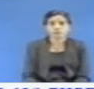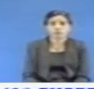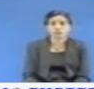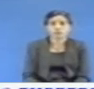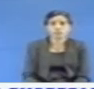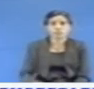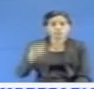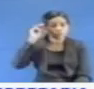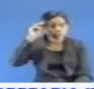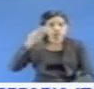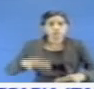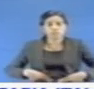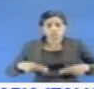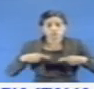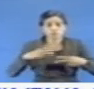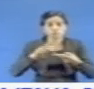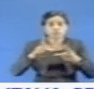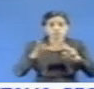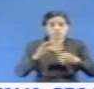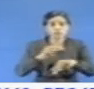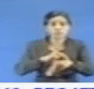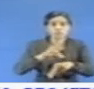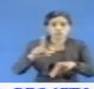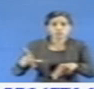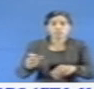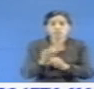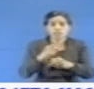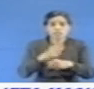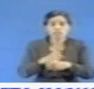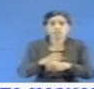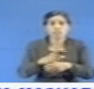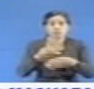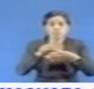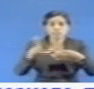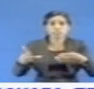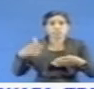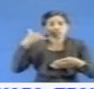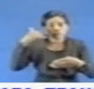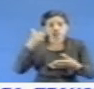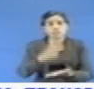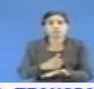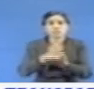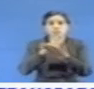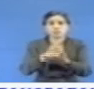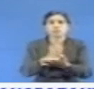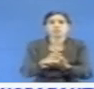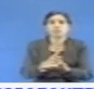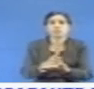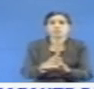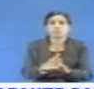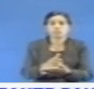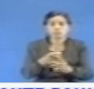Ministério da Saúde é o parceiro nacional no internacional, lança a linha telefone apoio à saúde mental no psicológico, no